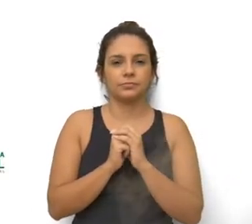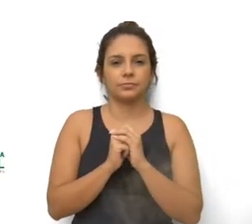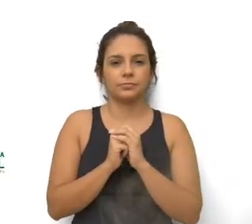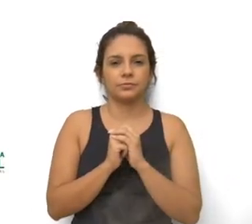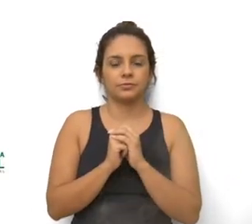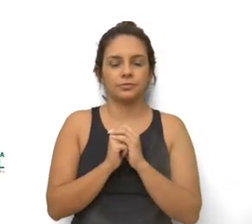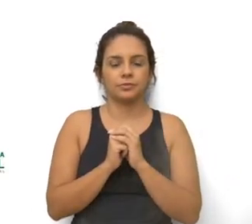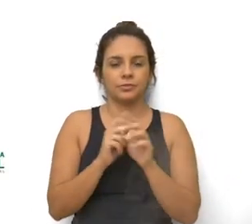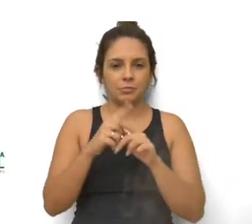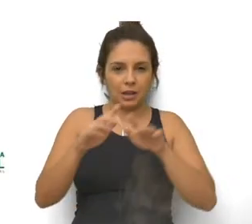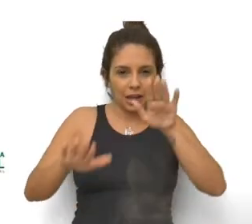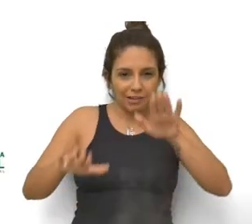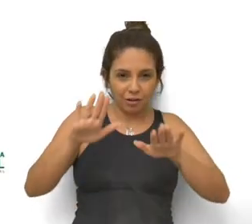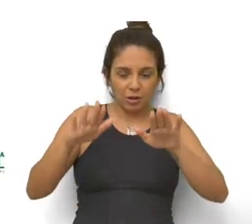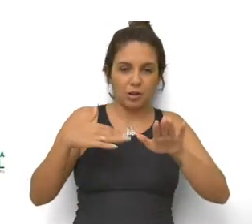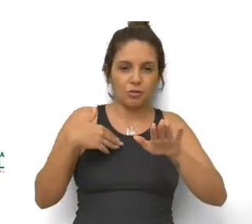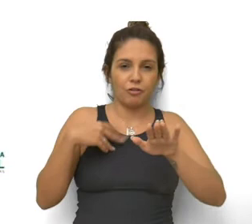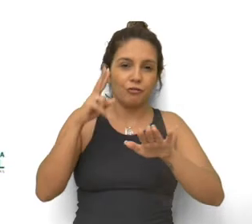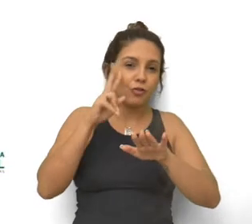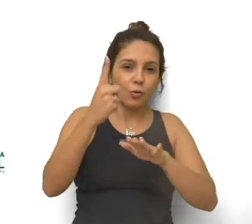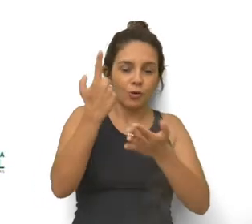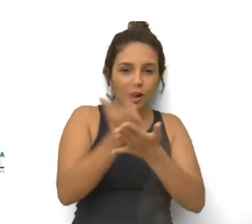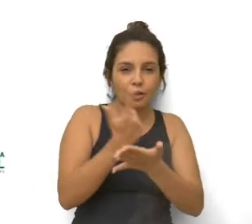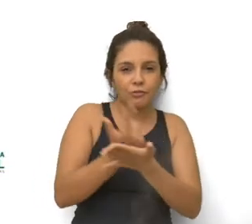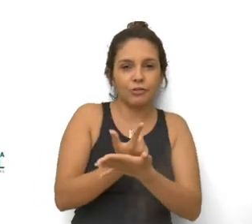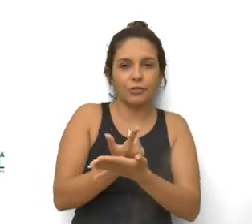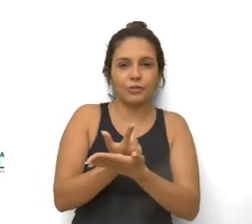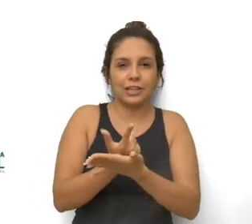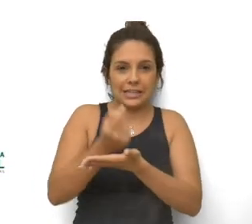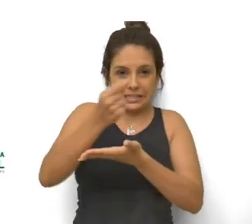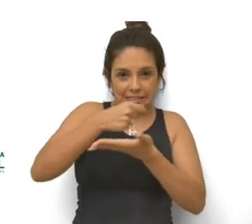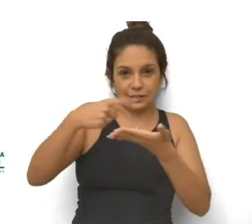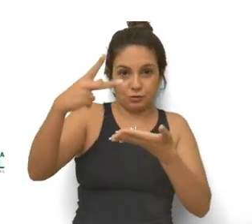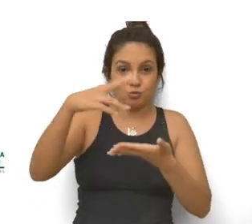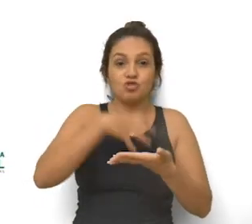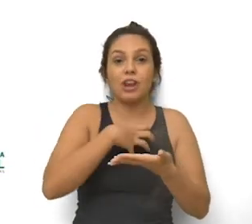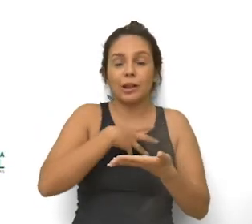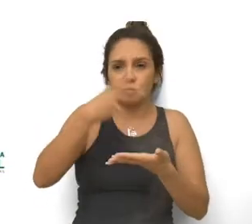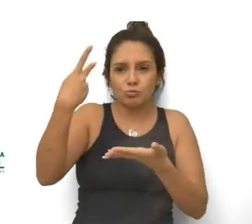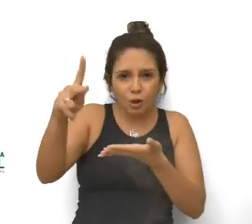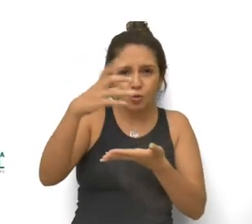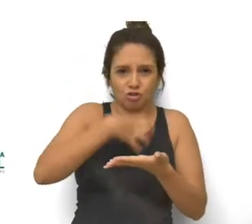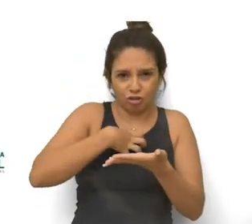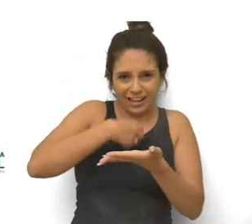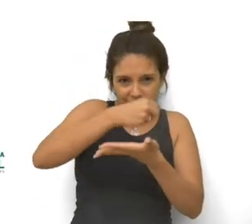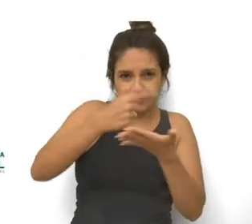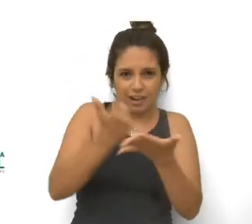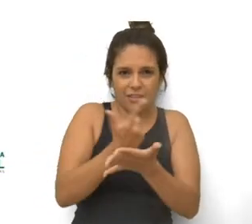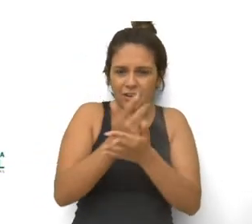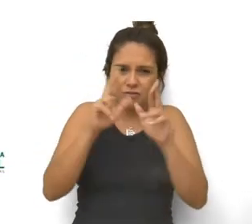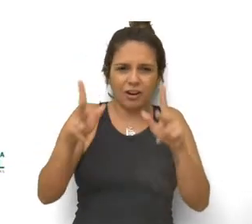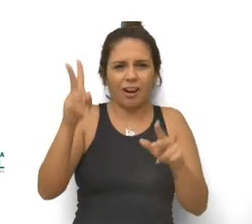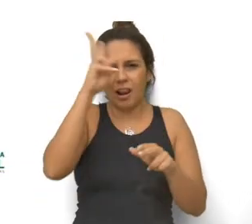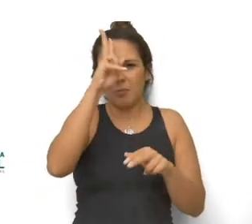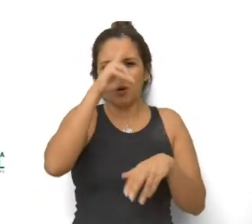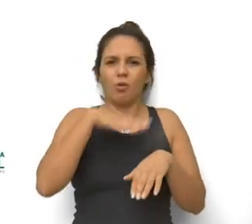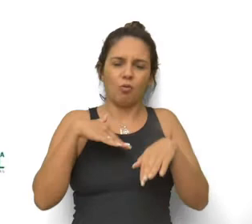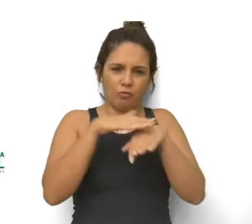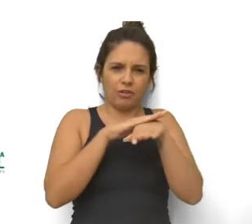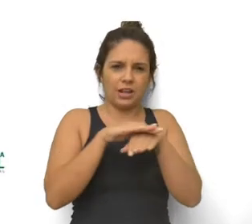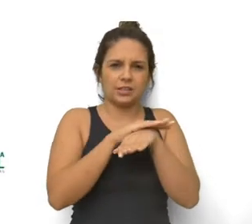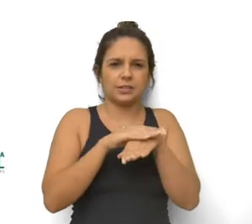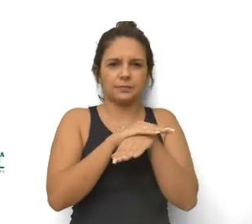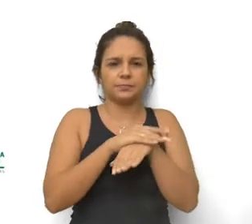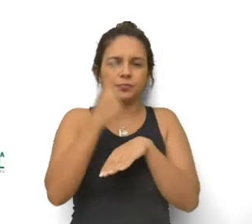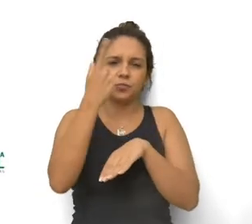nessa minha trajetória eu vi um livro ser escrito dessa forma. Eu me lembrei aqui de umas conversas que eu tive